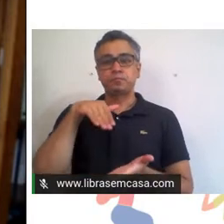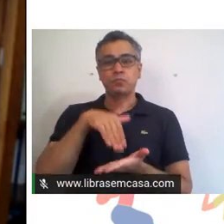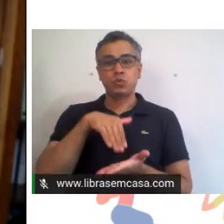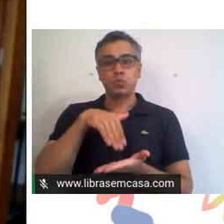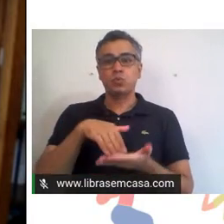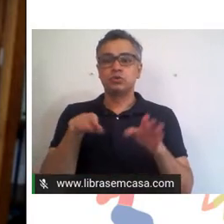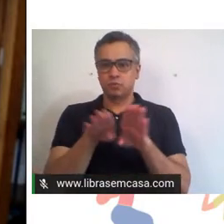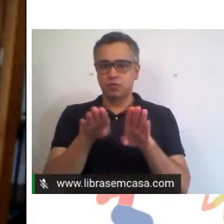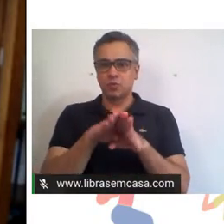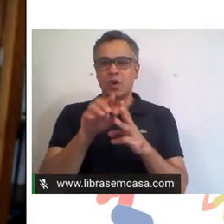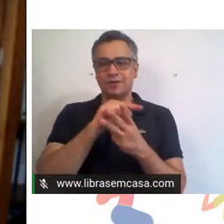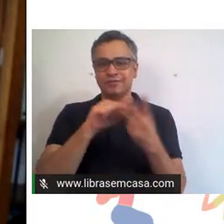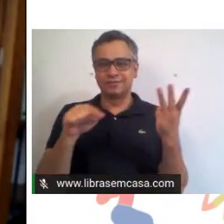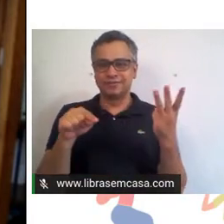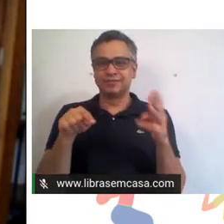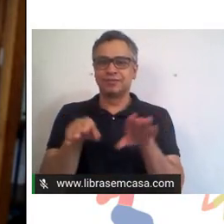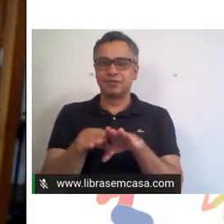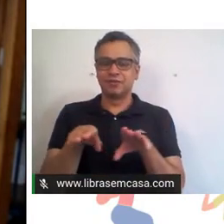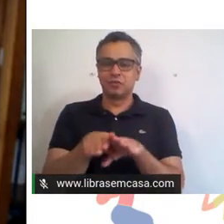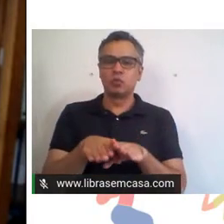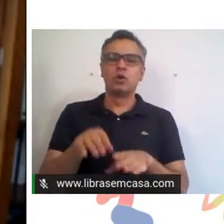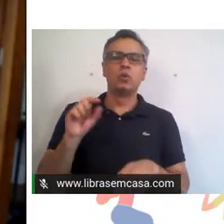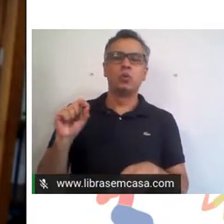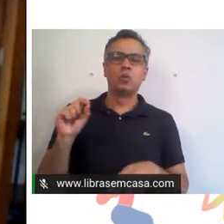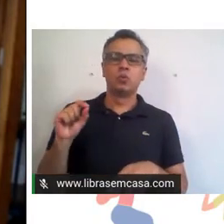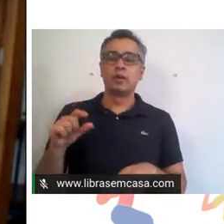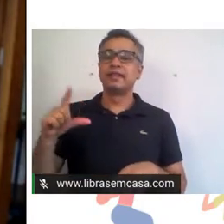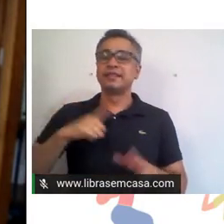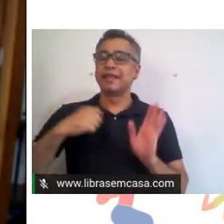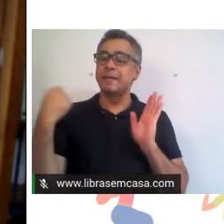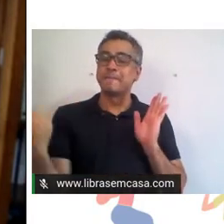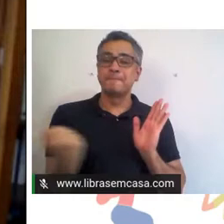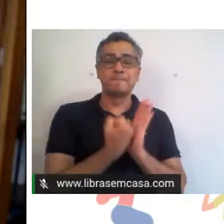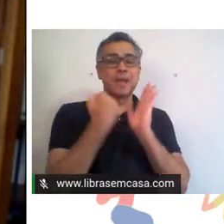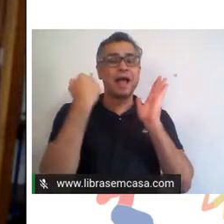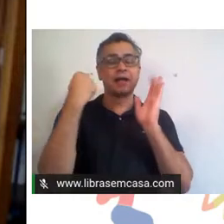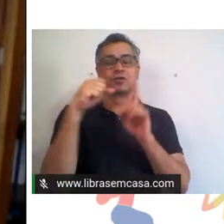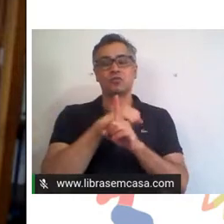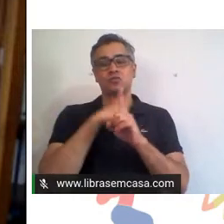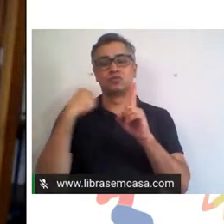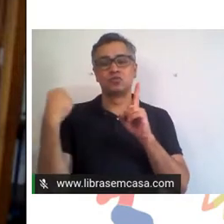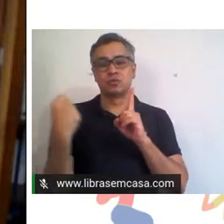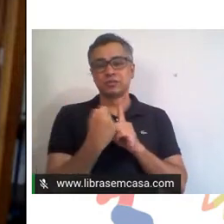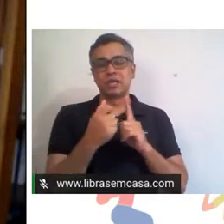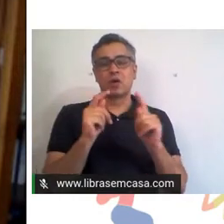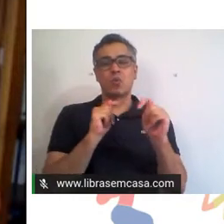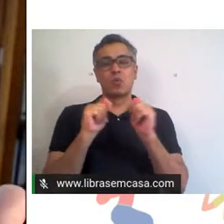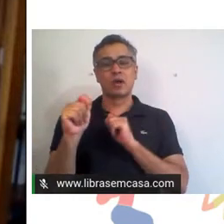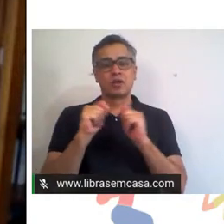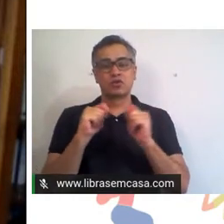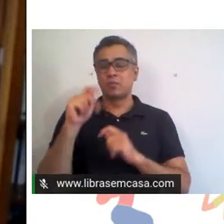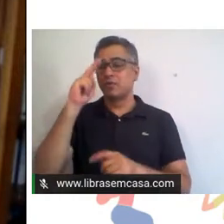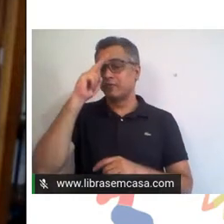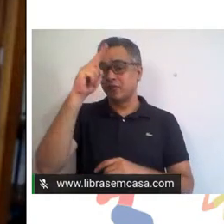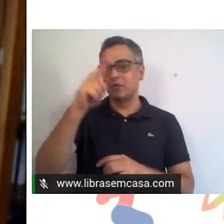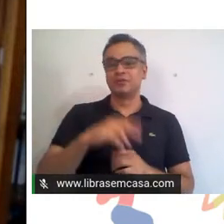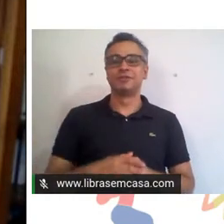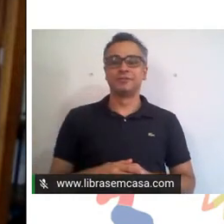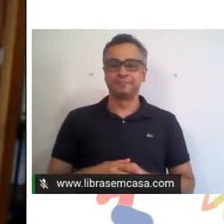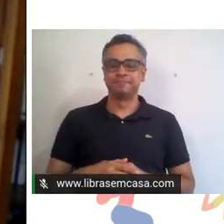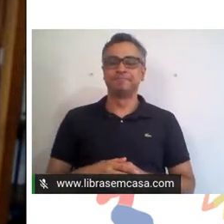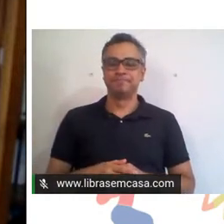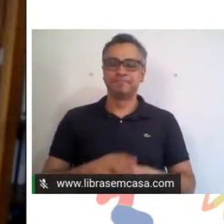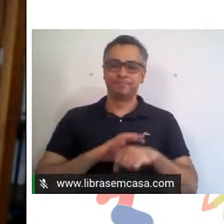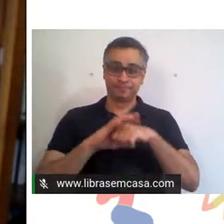têm é um forte impacto social e econômico na nossa sociedade. Do Covid-19, não preciso